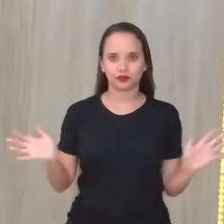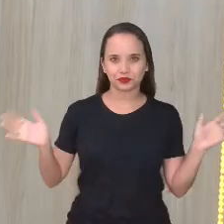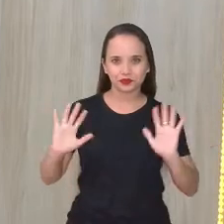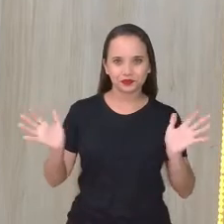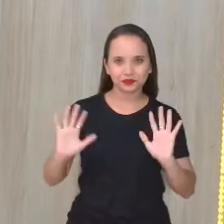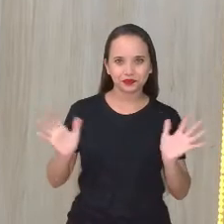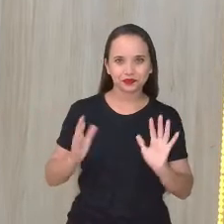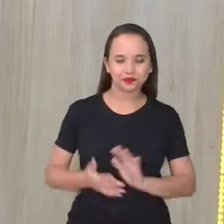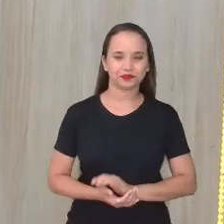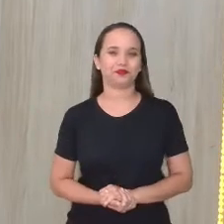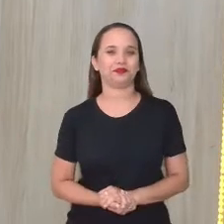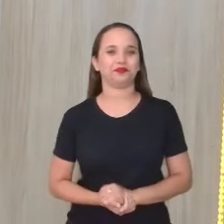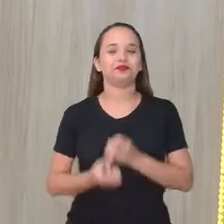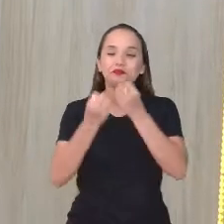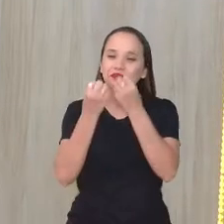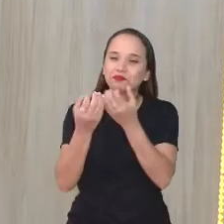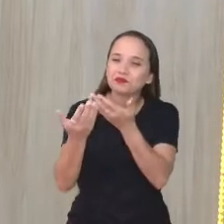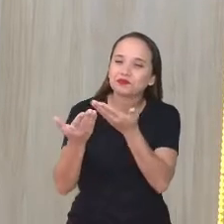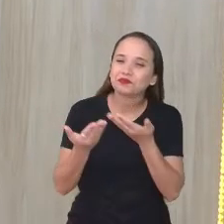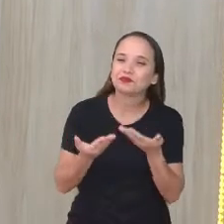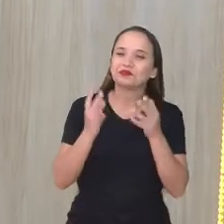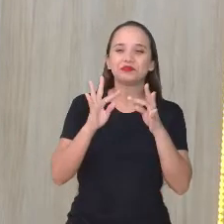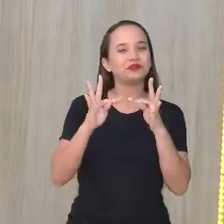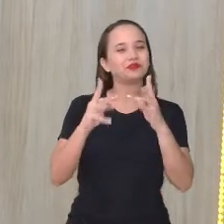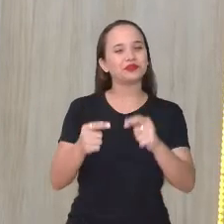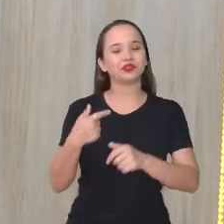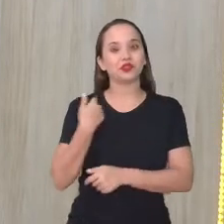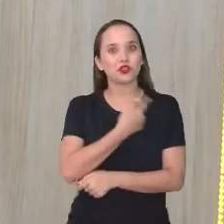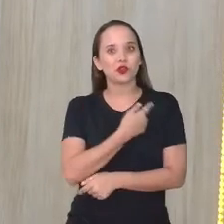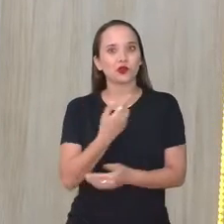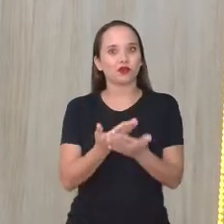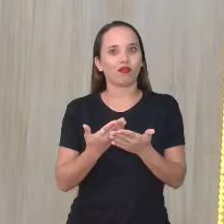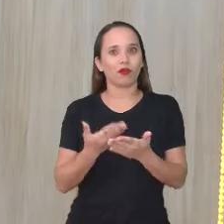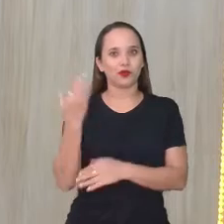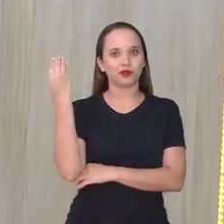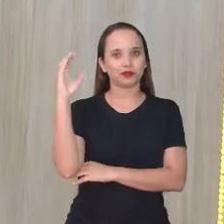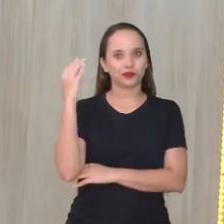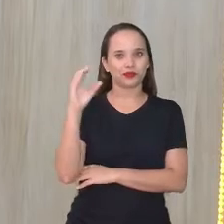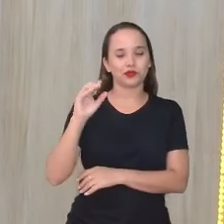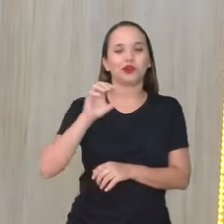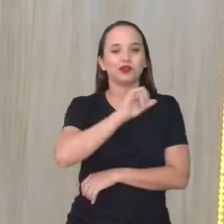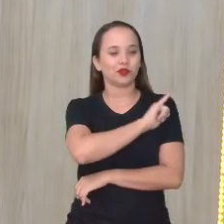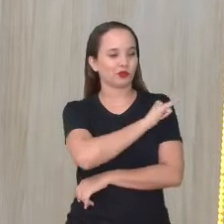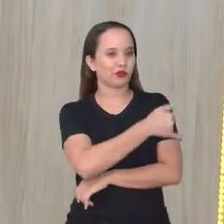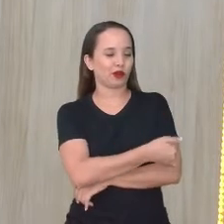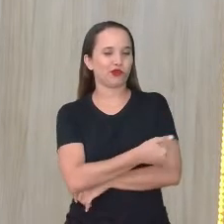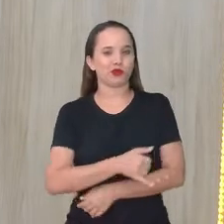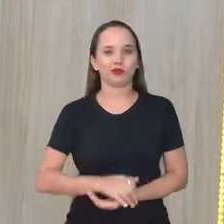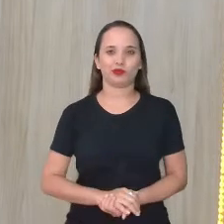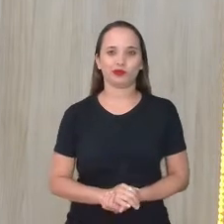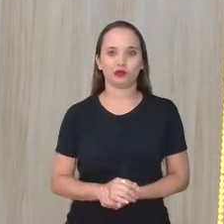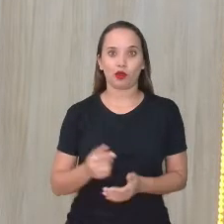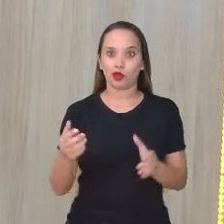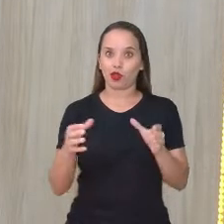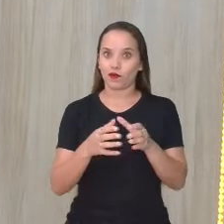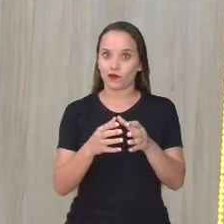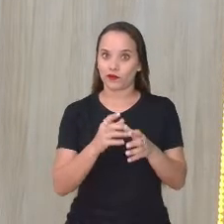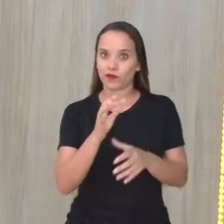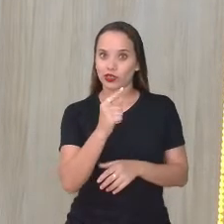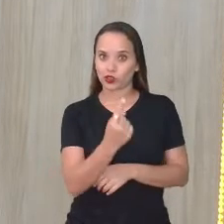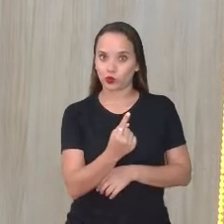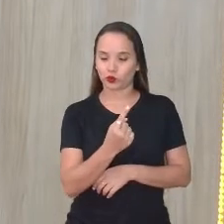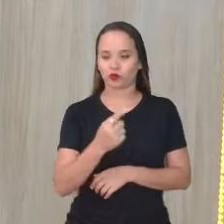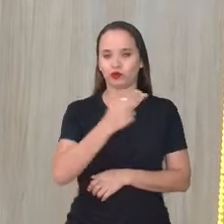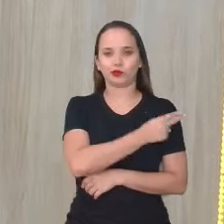Oi, gente! Bem-vindos, bem-vindas à nossa aula de Ciências da Educação de Jovens e Adultos, da primeira fase. Meu